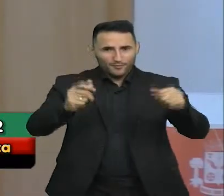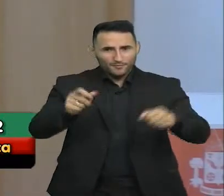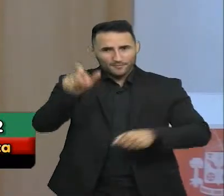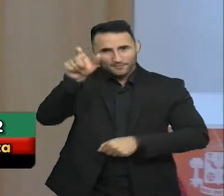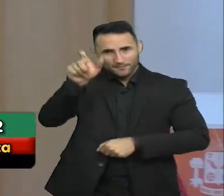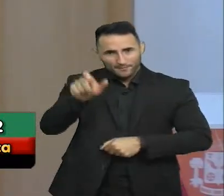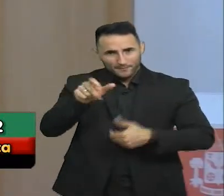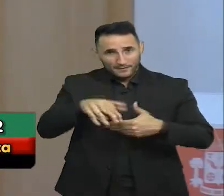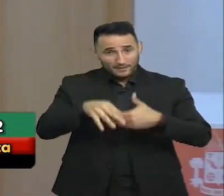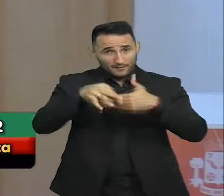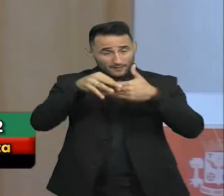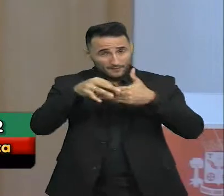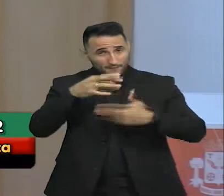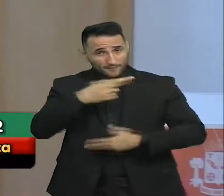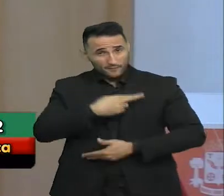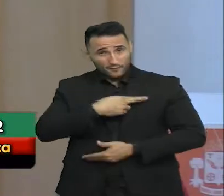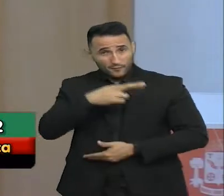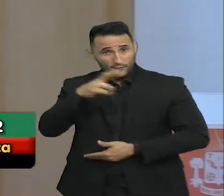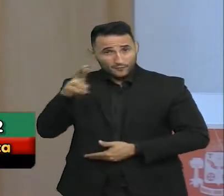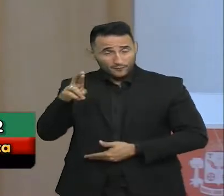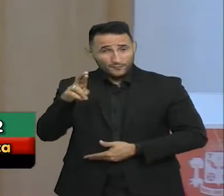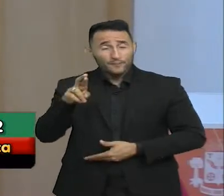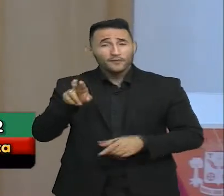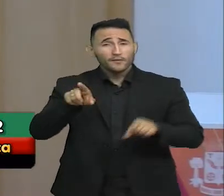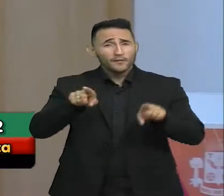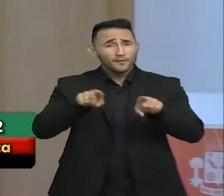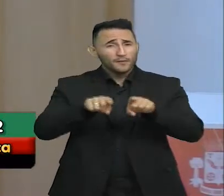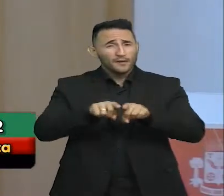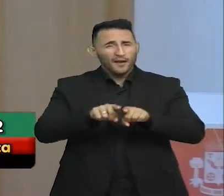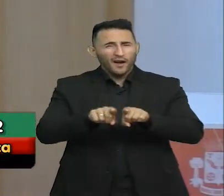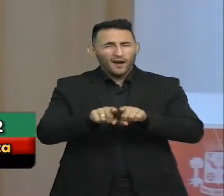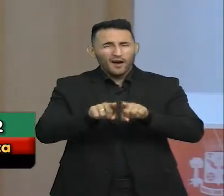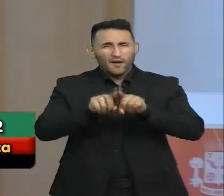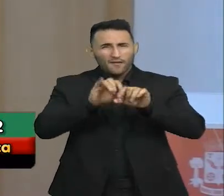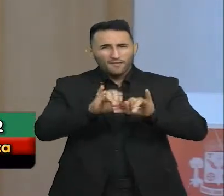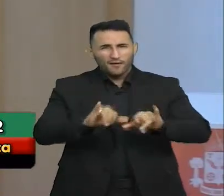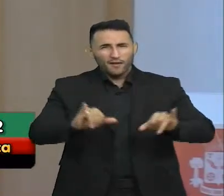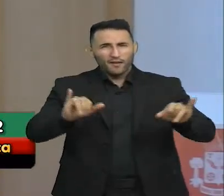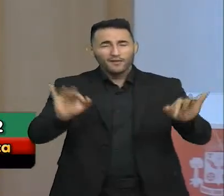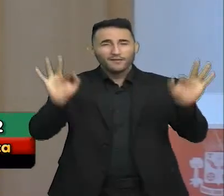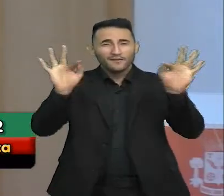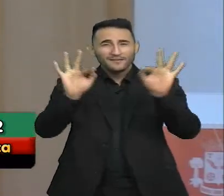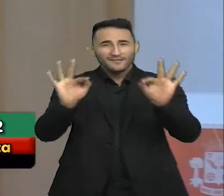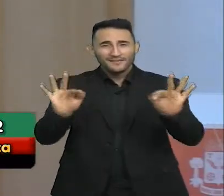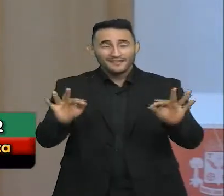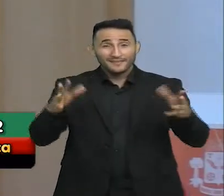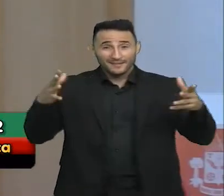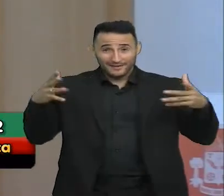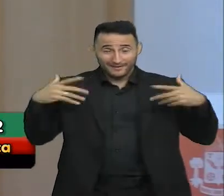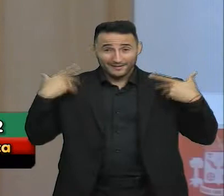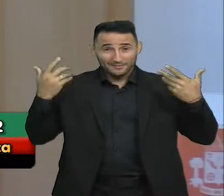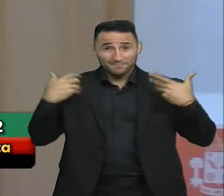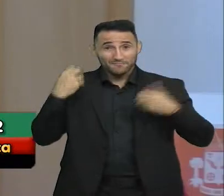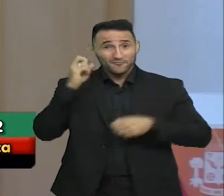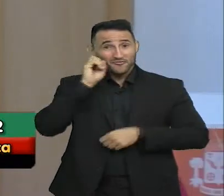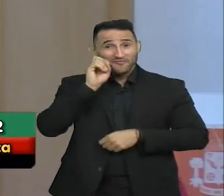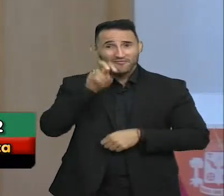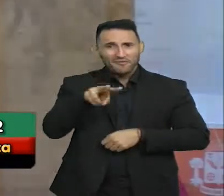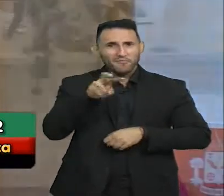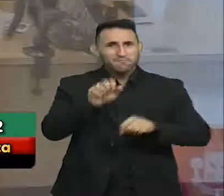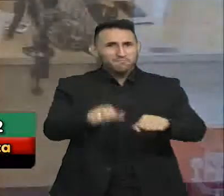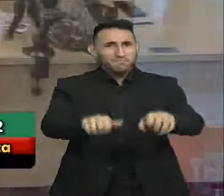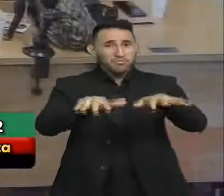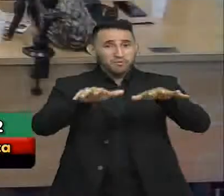lideranças religiosas e dizer da alegria de estar vendo esta plenária